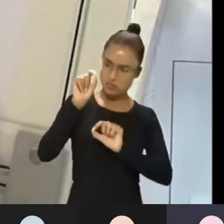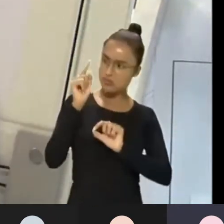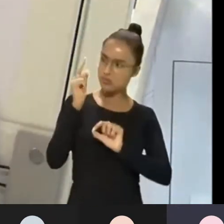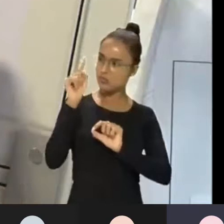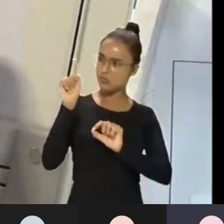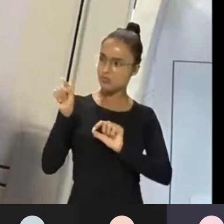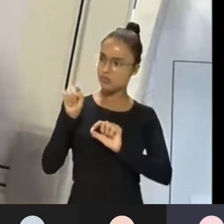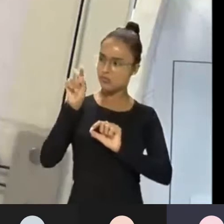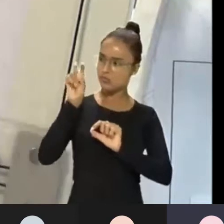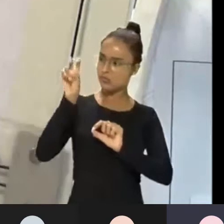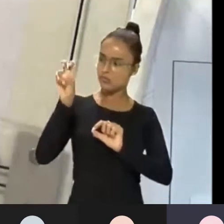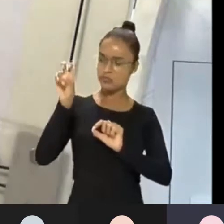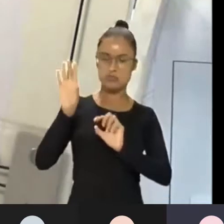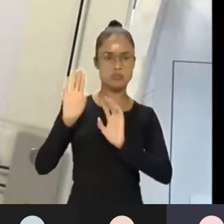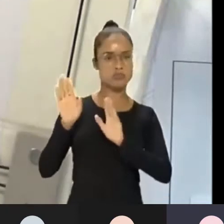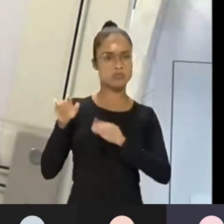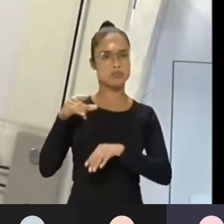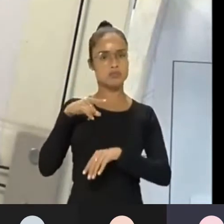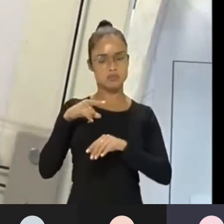tenho ali do plano inclinado.